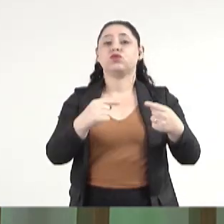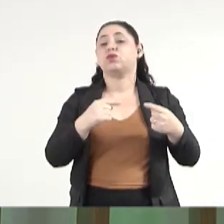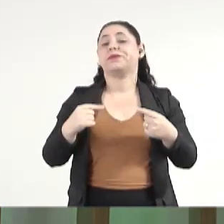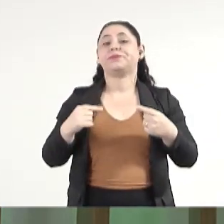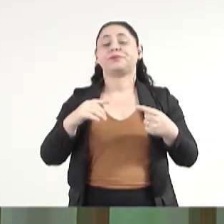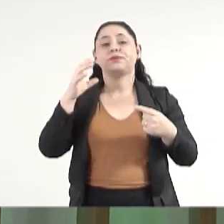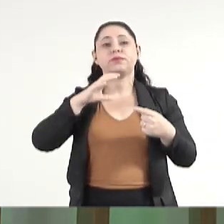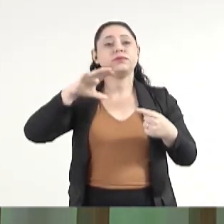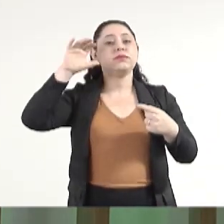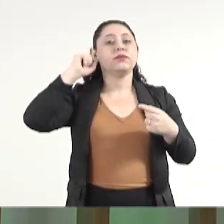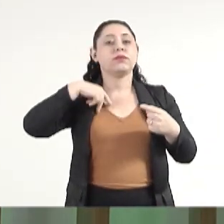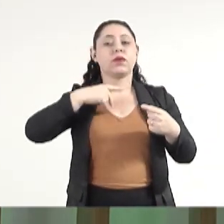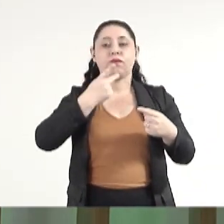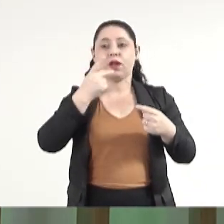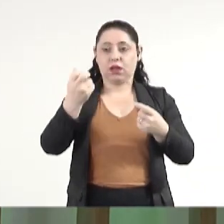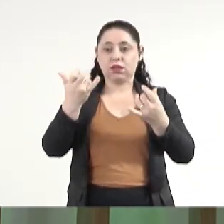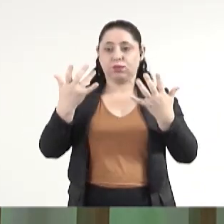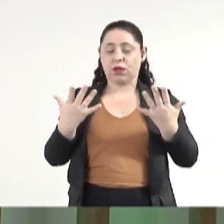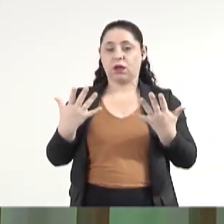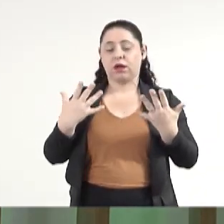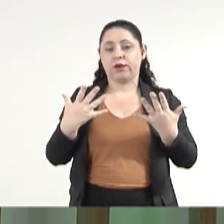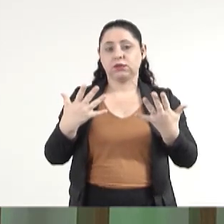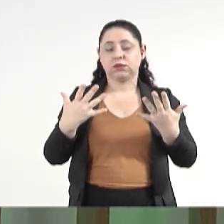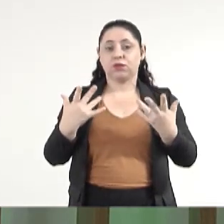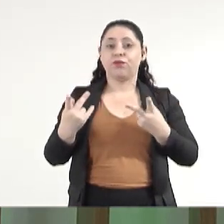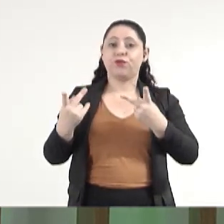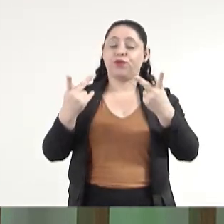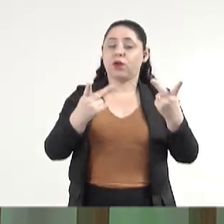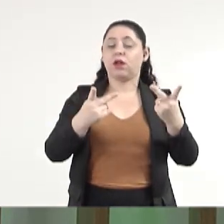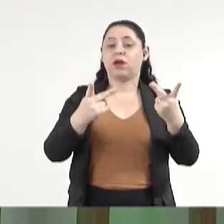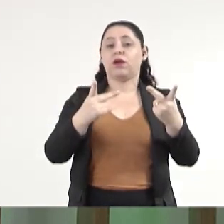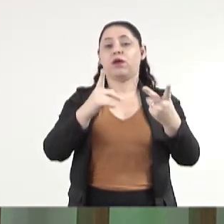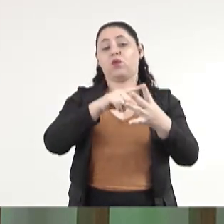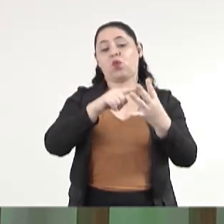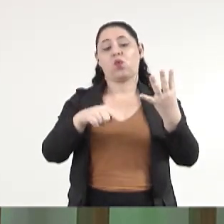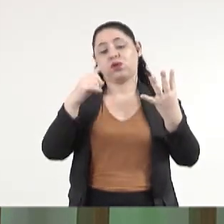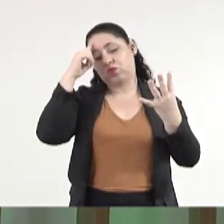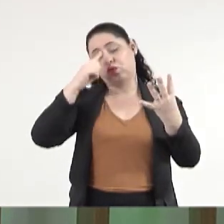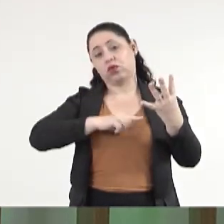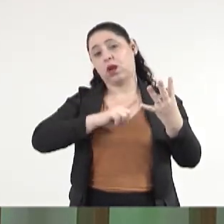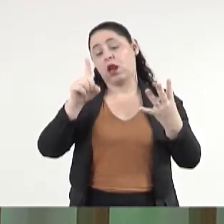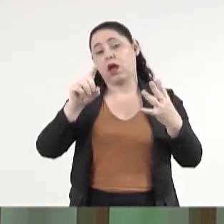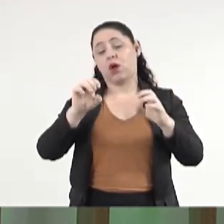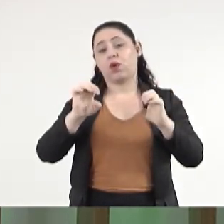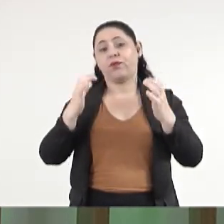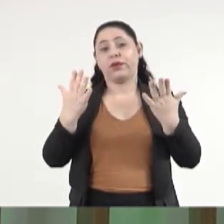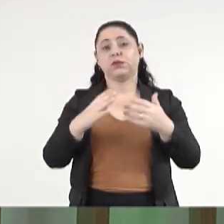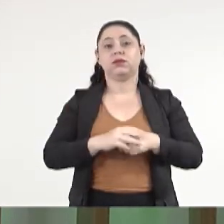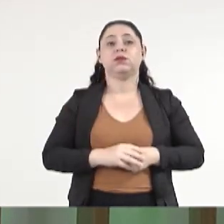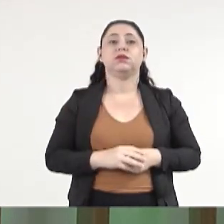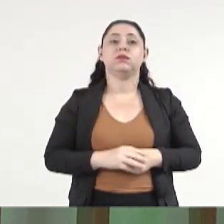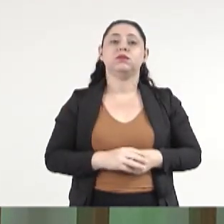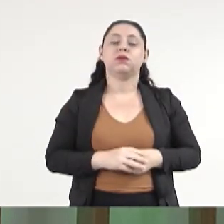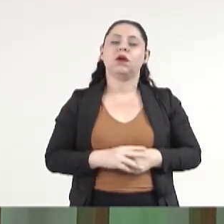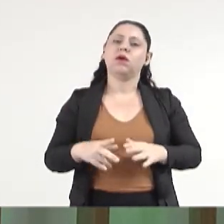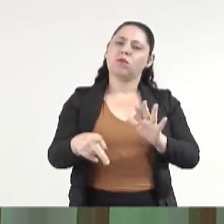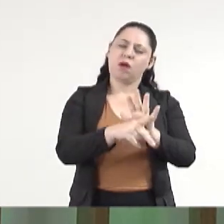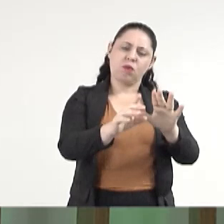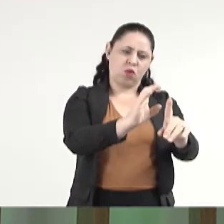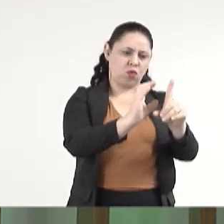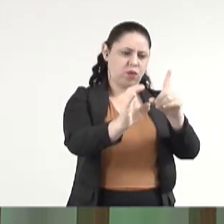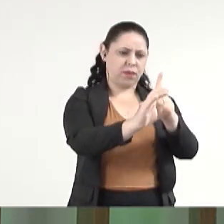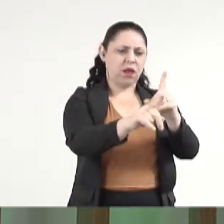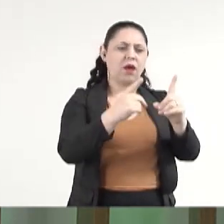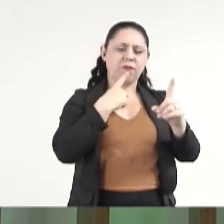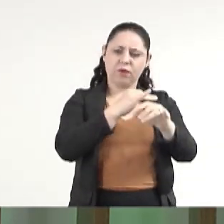debates, deputado, dessa escuta ativa que a senhora mencionou, que aconteceu durante a passagem da senhora por lá, a própria